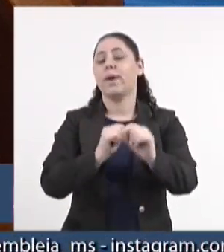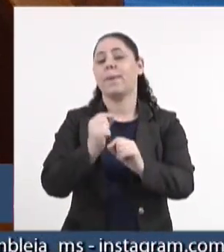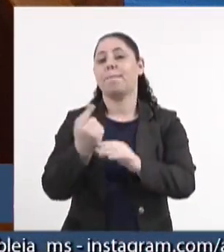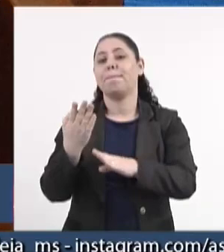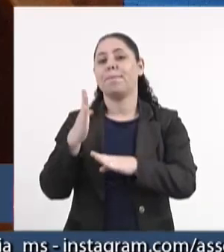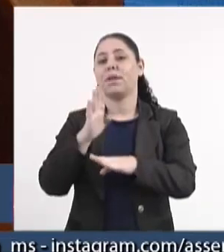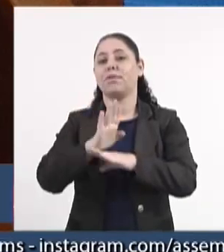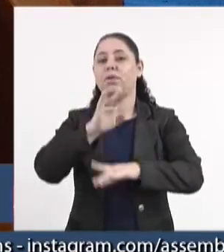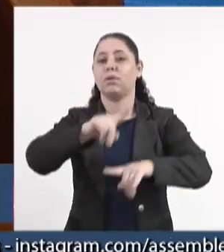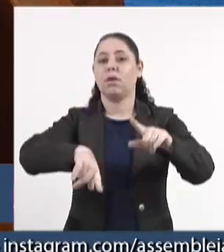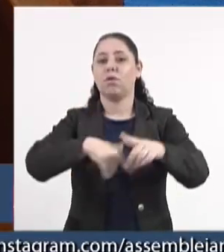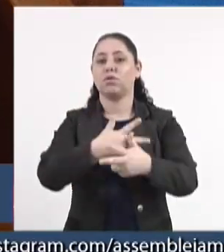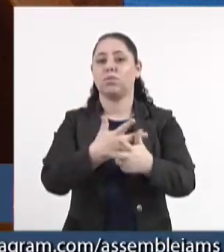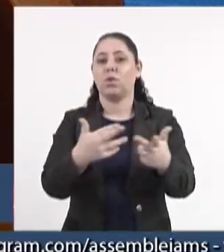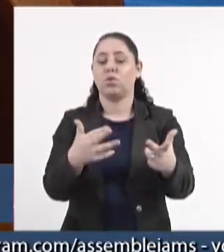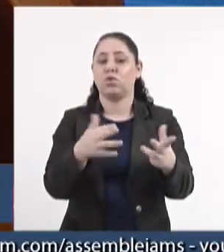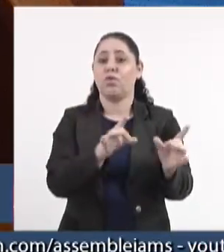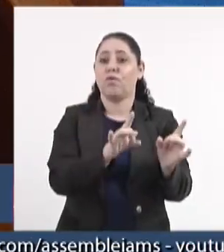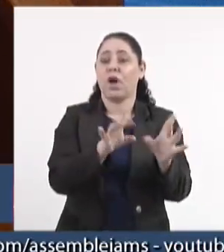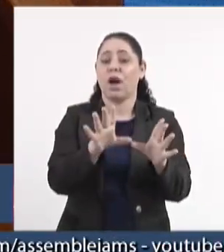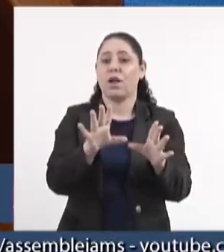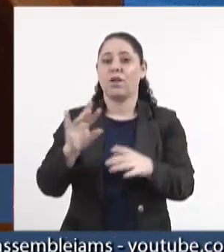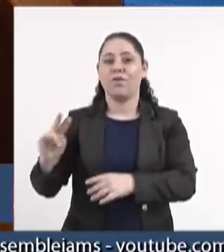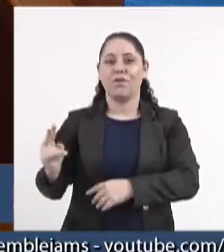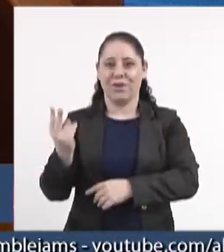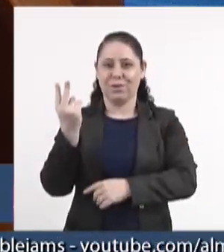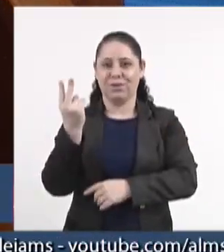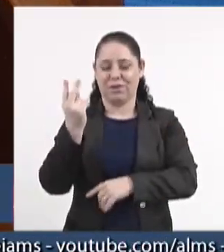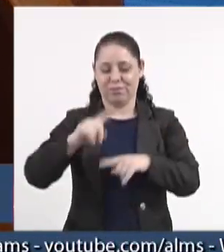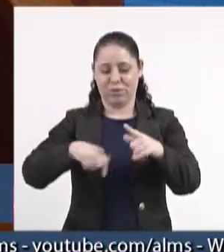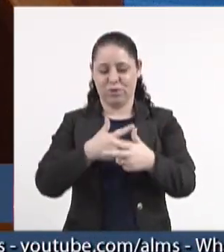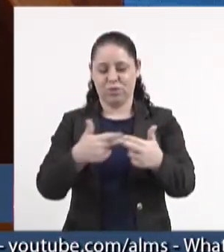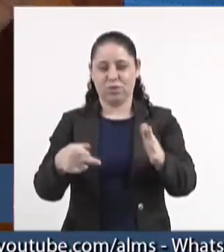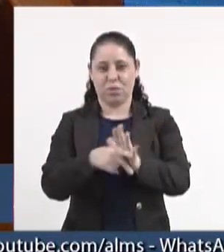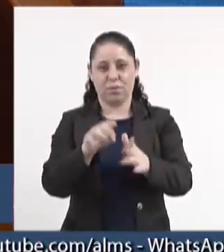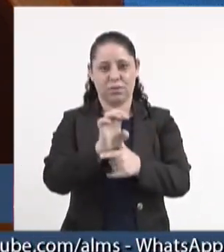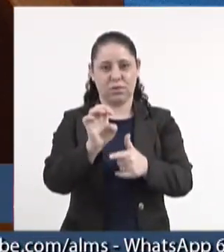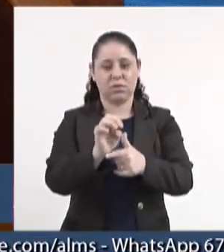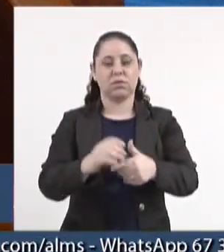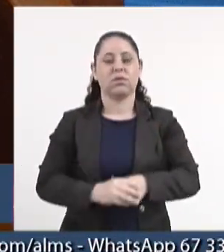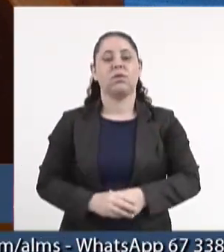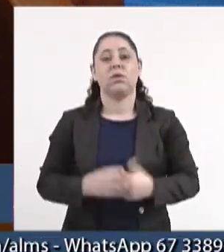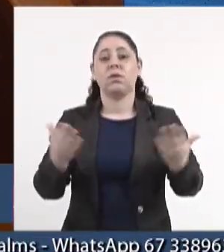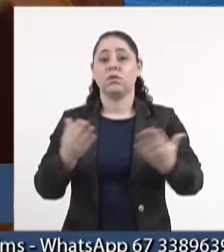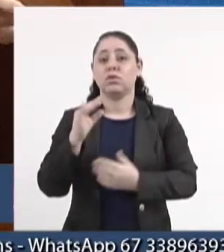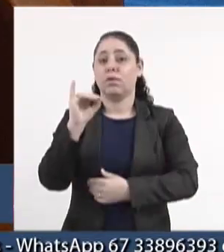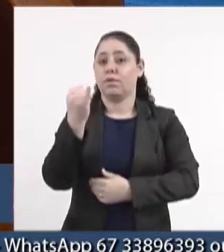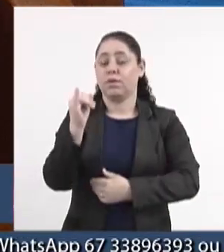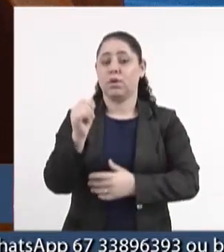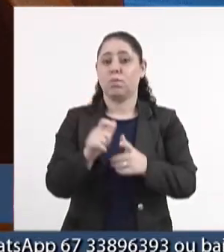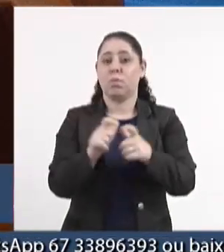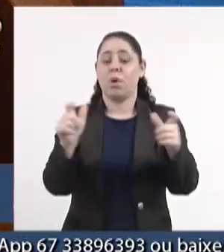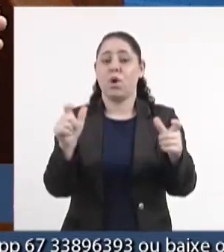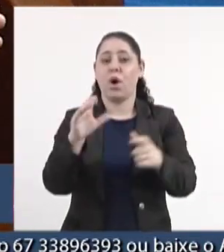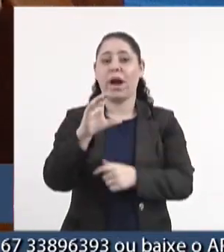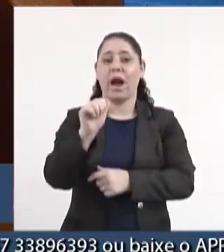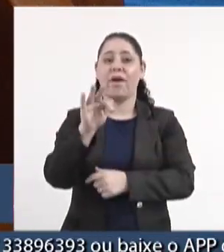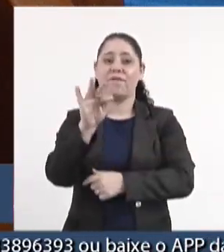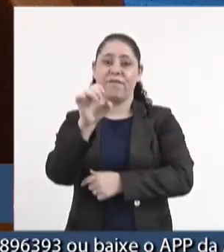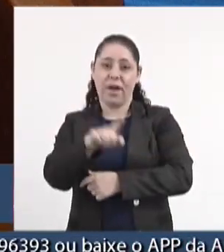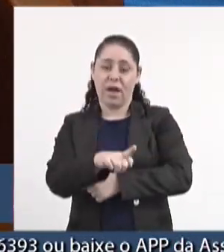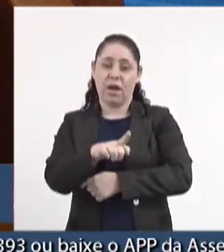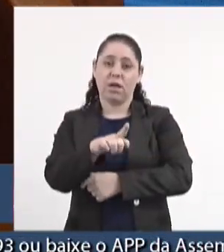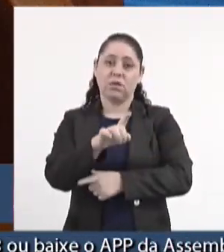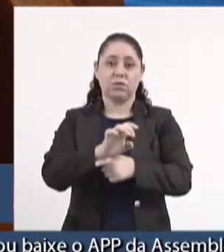beneficiamento de produtos. Hoje, ainda a Iviema é o maior produtor de café